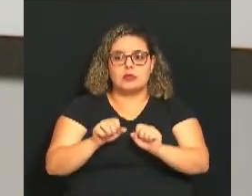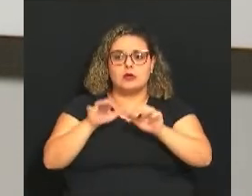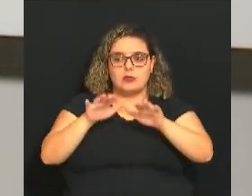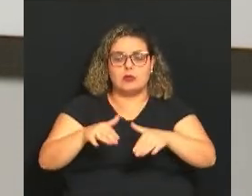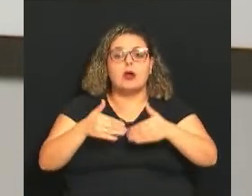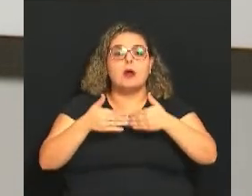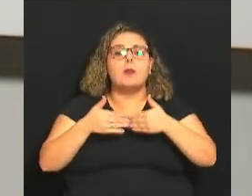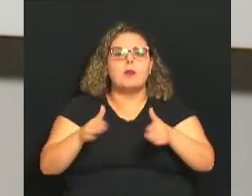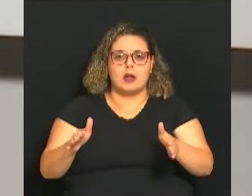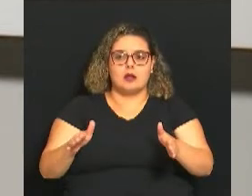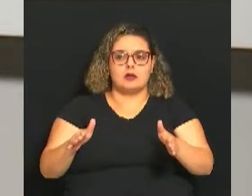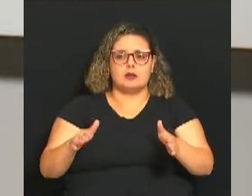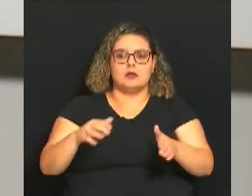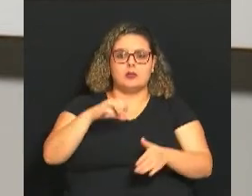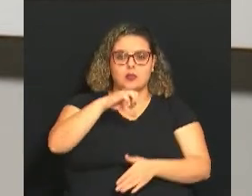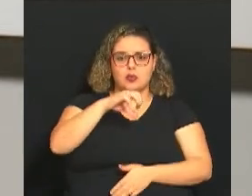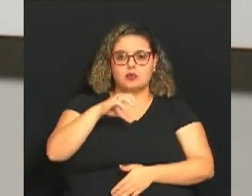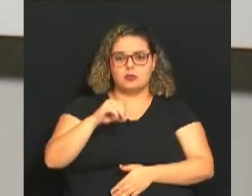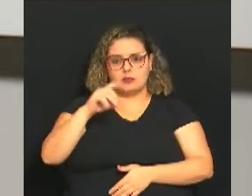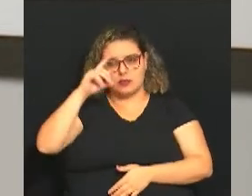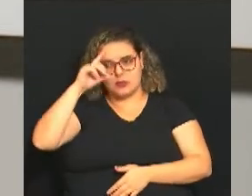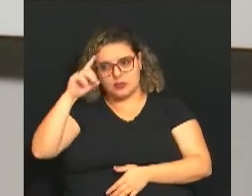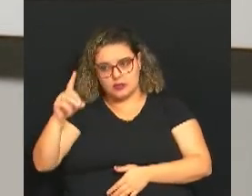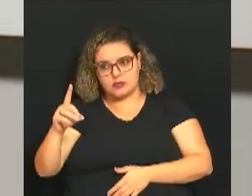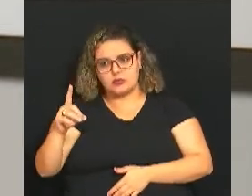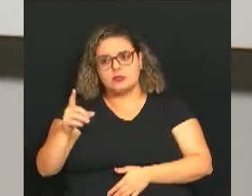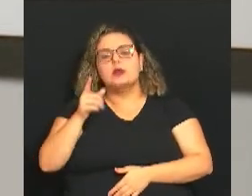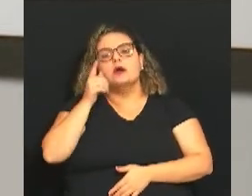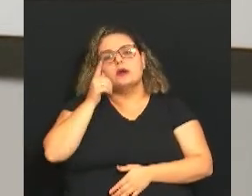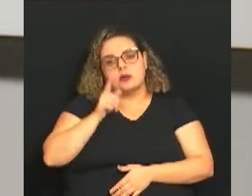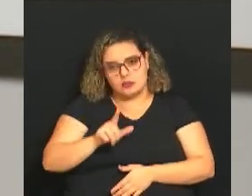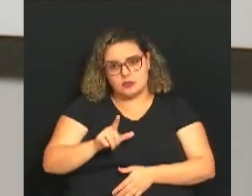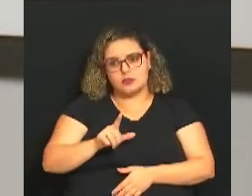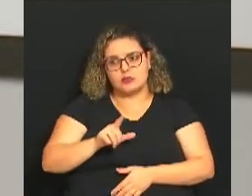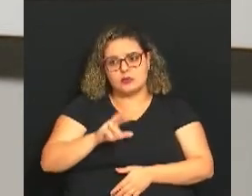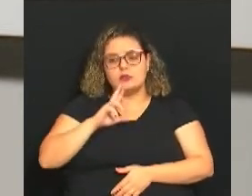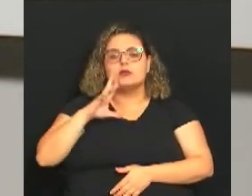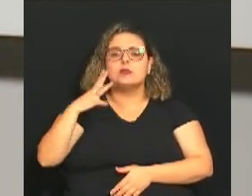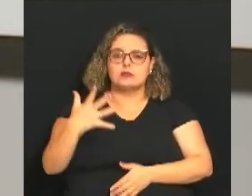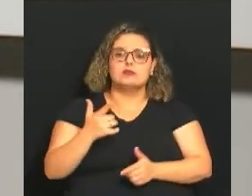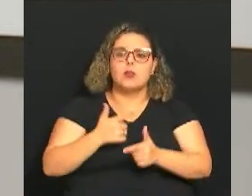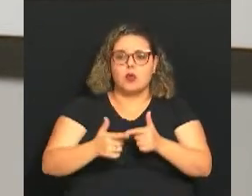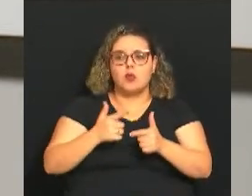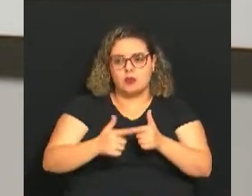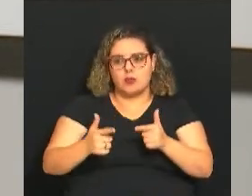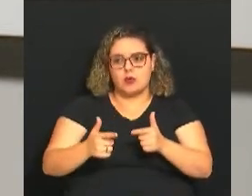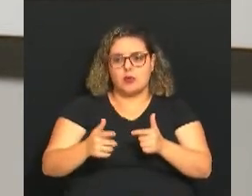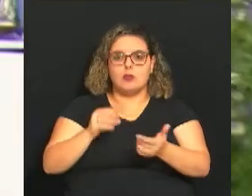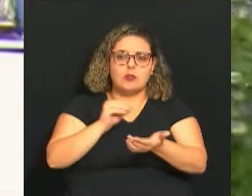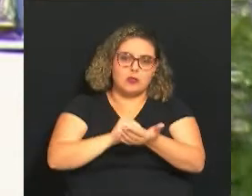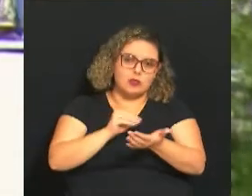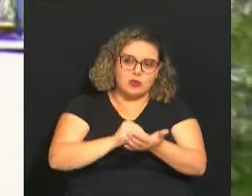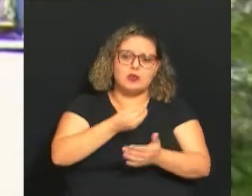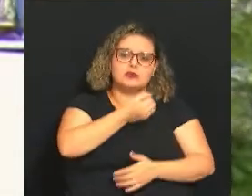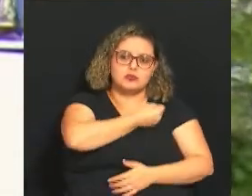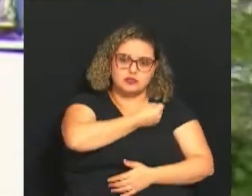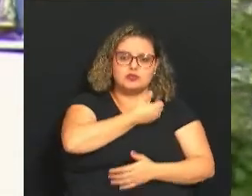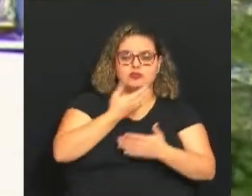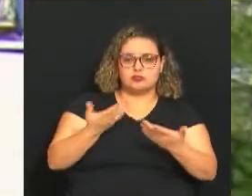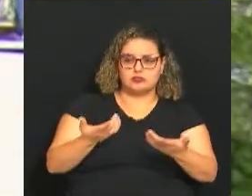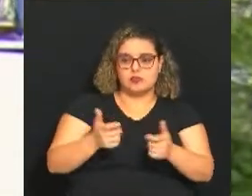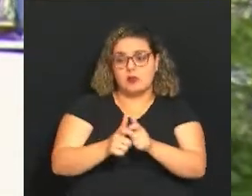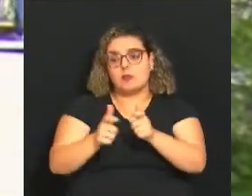aberta por até 90 dias. E dessa forma conseguindo que resolva os problemas do condomínio por falta de quórum. Talvez a maioria